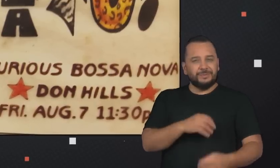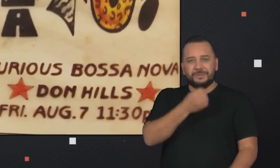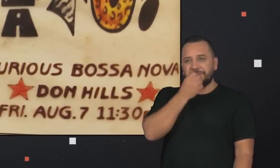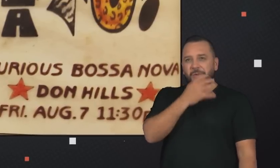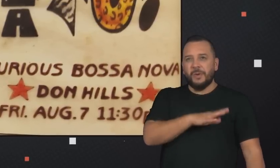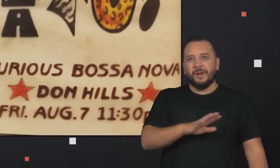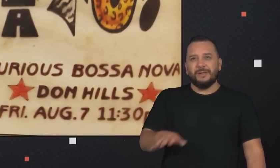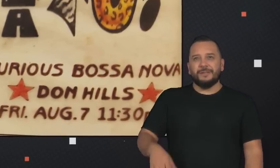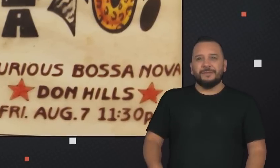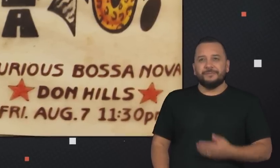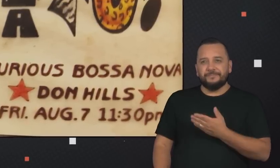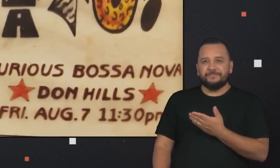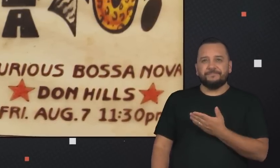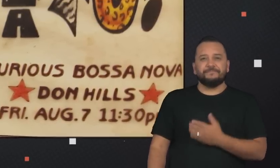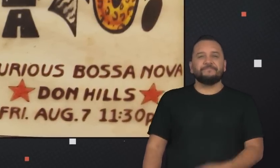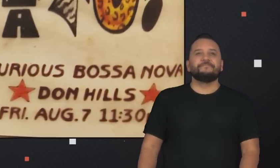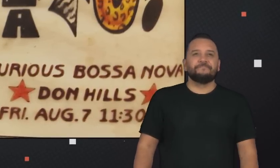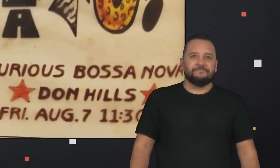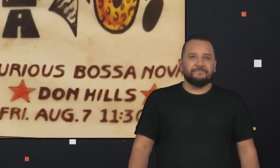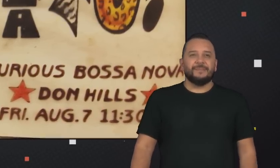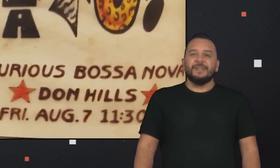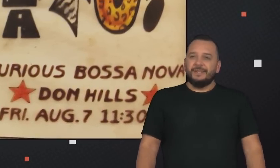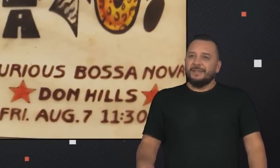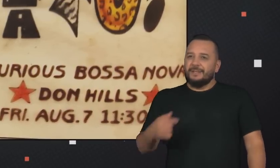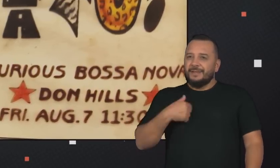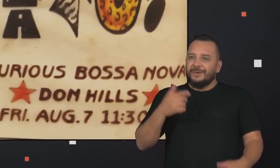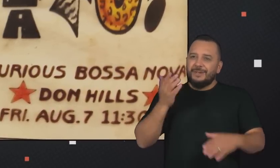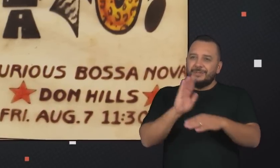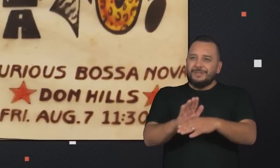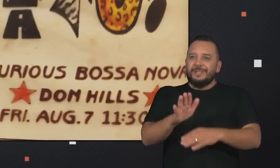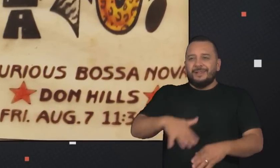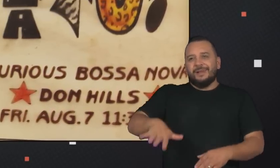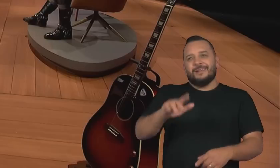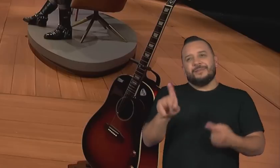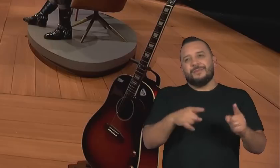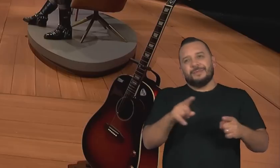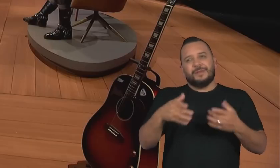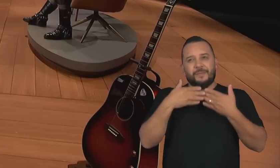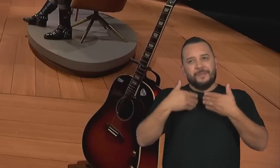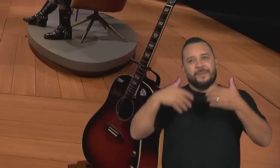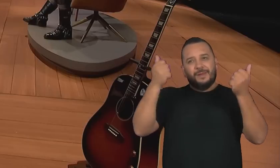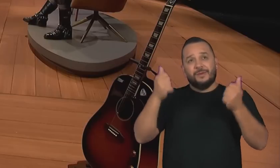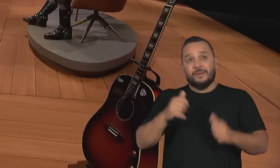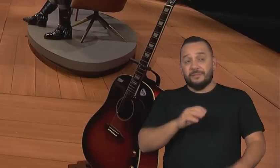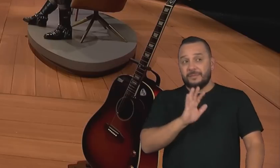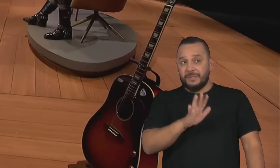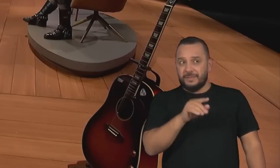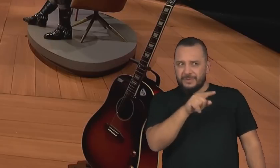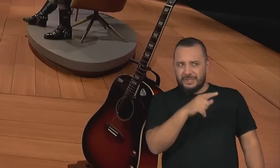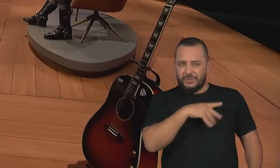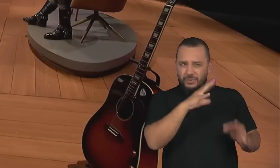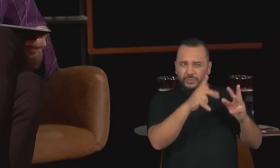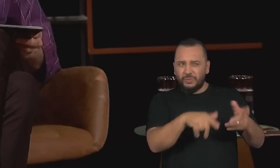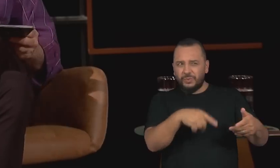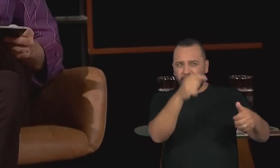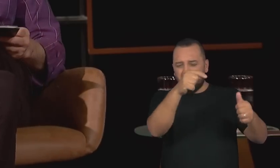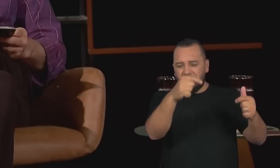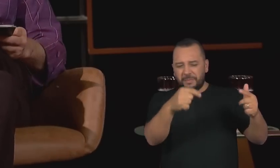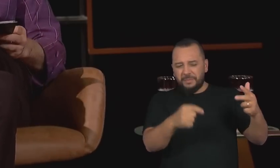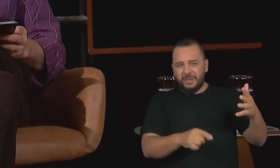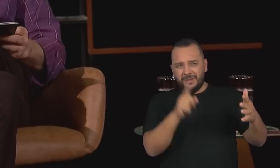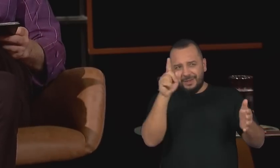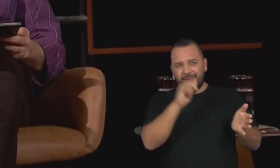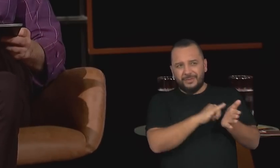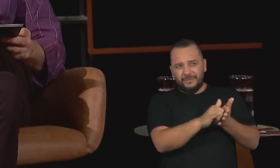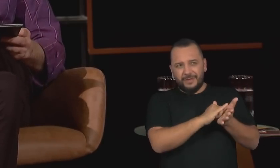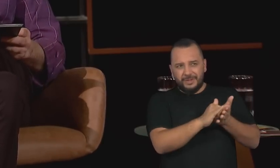acho que é uma das melhores contribuições que eu acho que eu dei para a música, entendeu? Agora, Supla, mesmo com tudo isso que você fazia lá em Nova